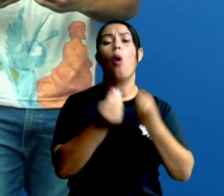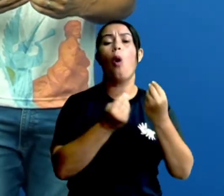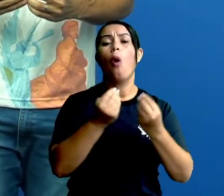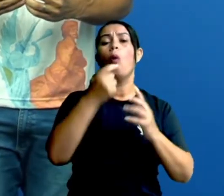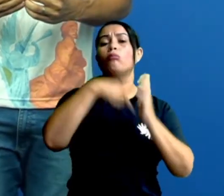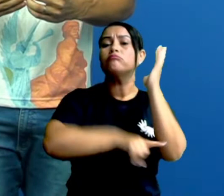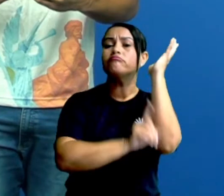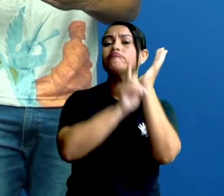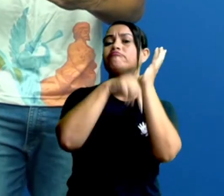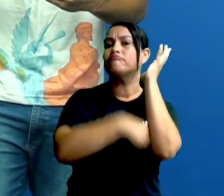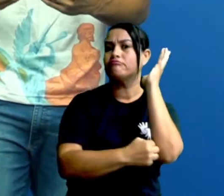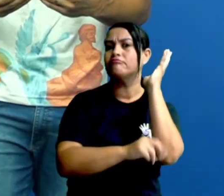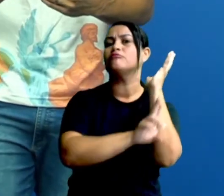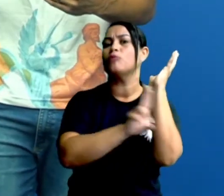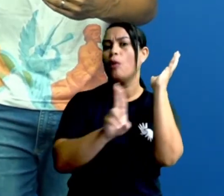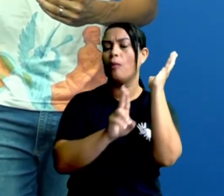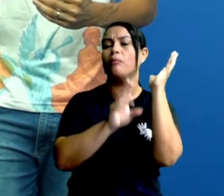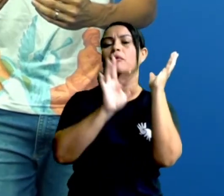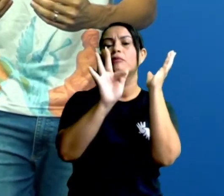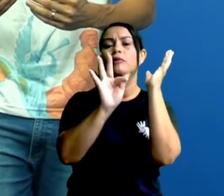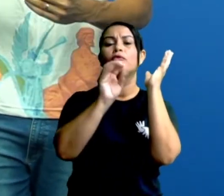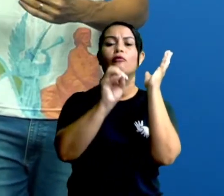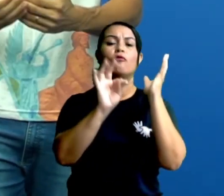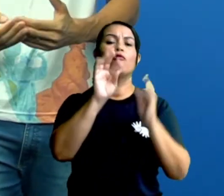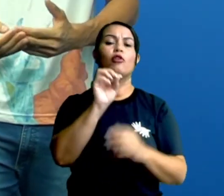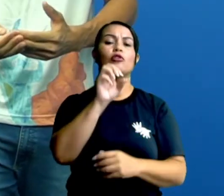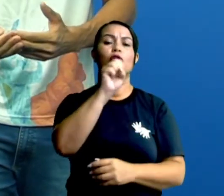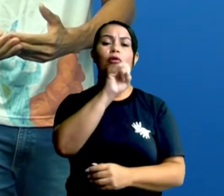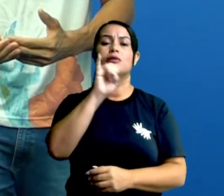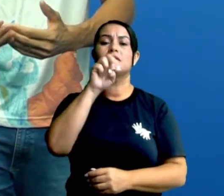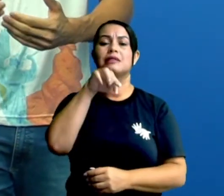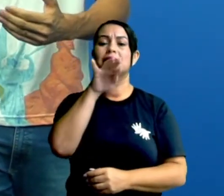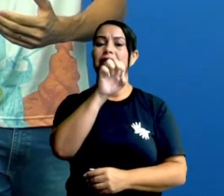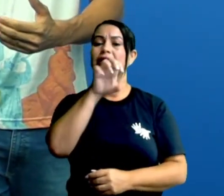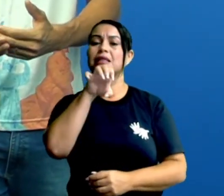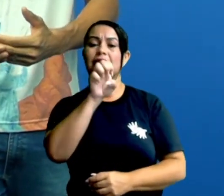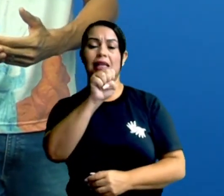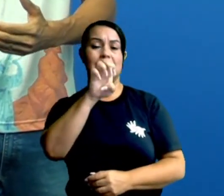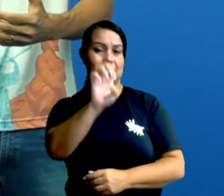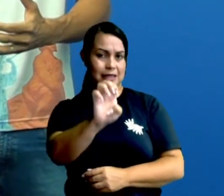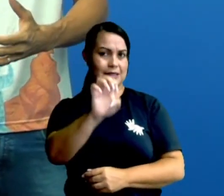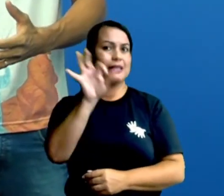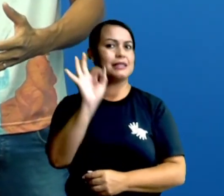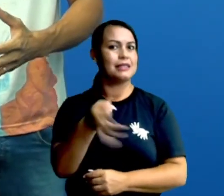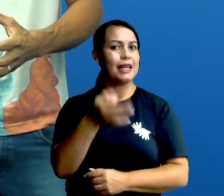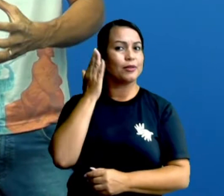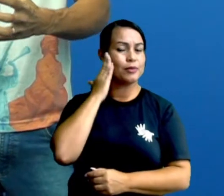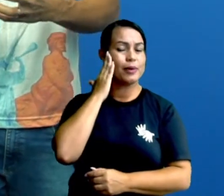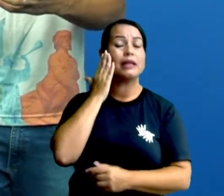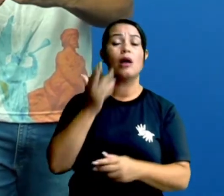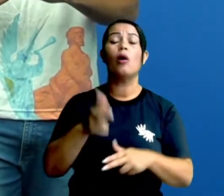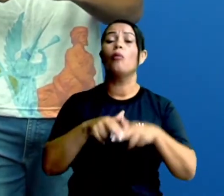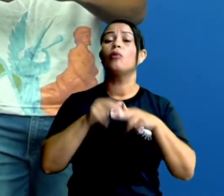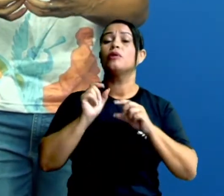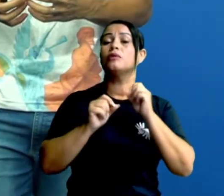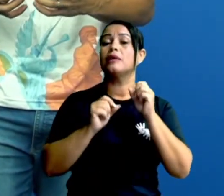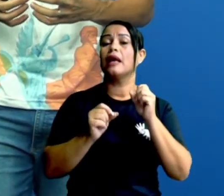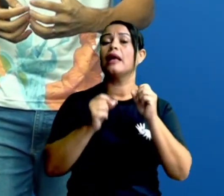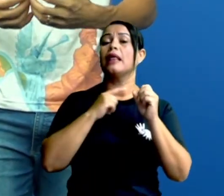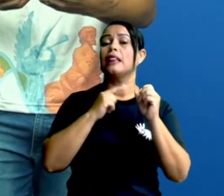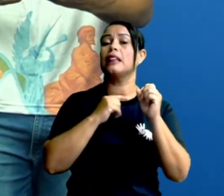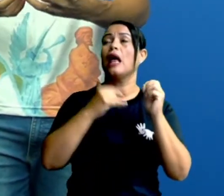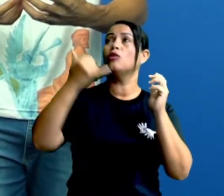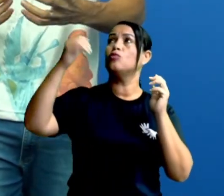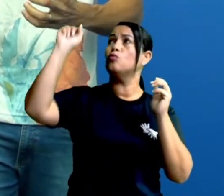produção desse próprio alimento se dá através desse processo que nós chamamos de fotossíntese, que é quando, através